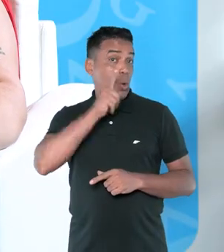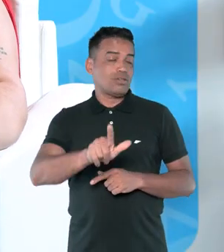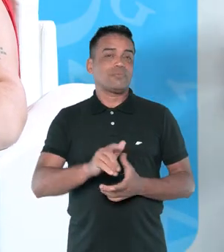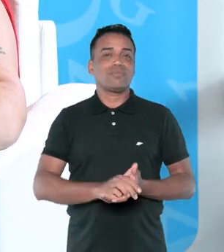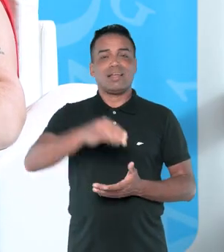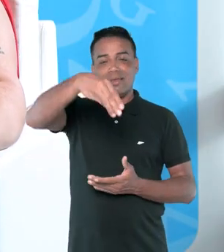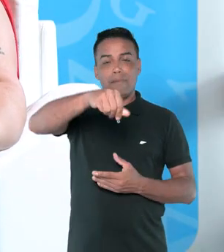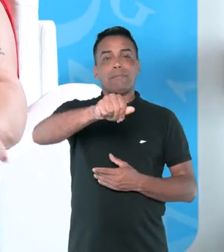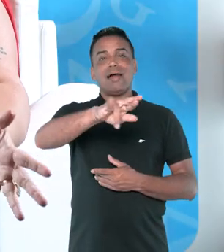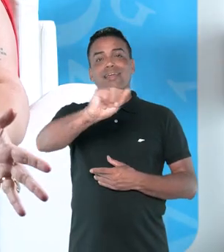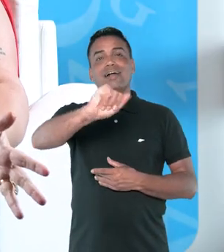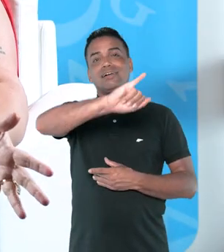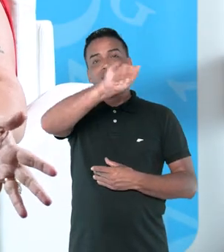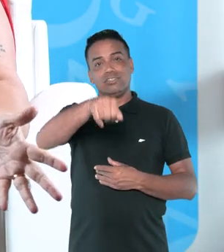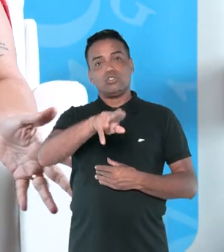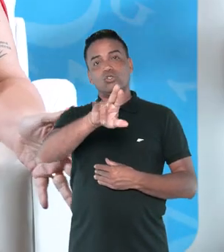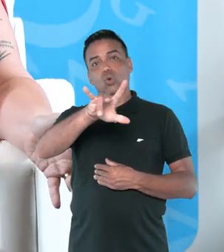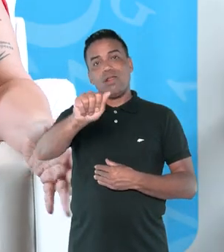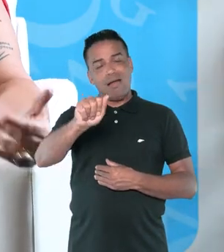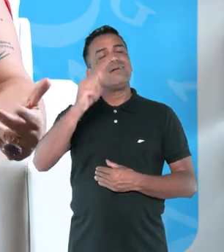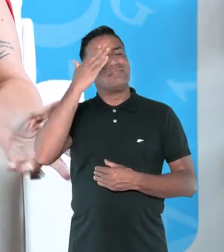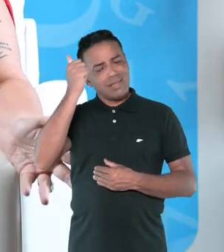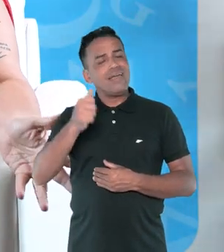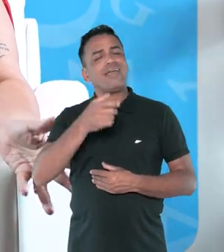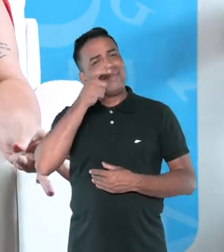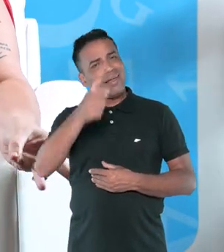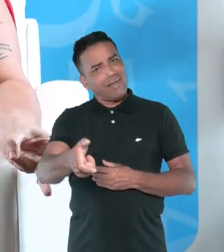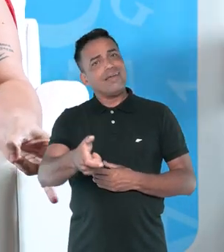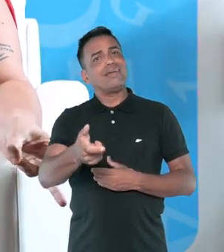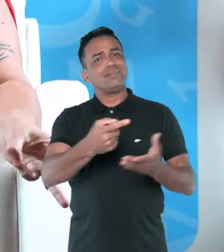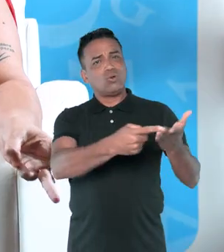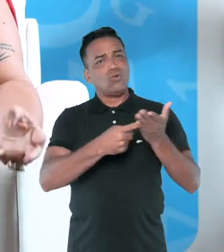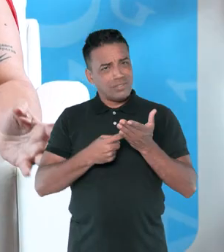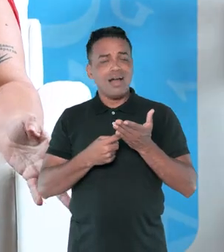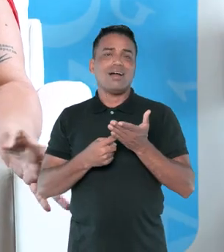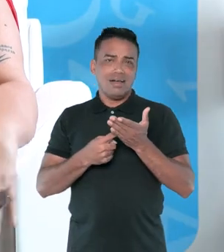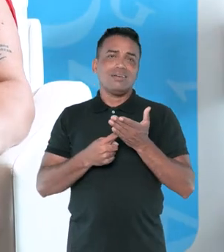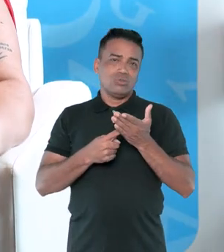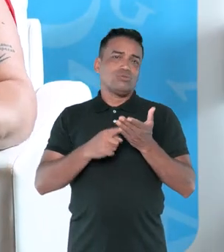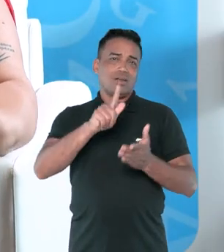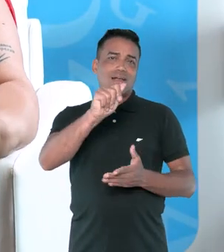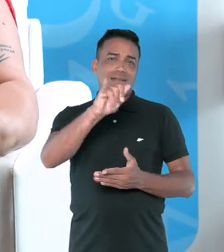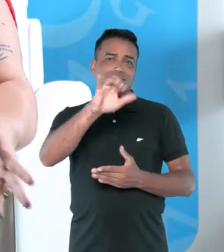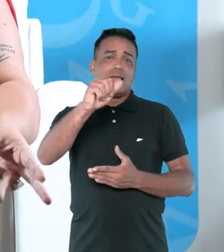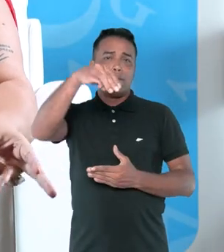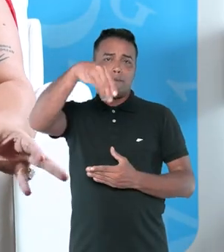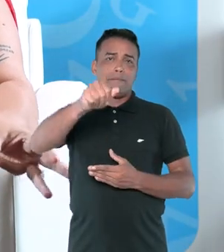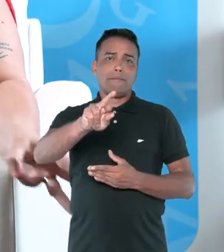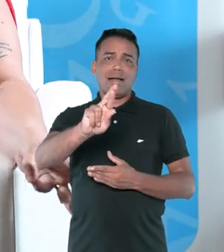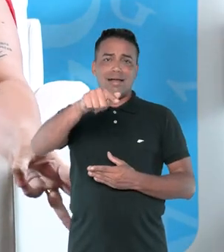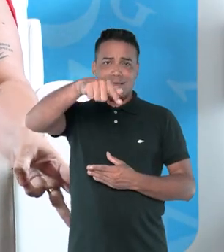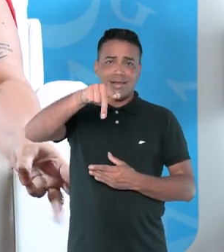Maria Júlia disse, olha, já sei do seu interesse, realmente é uma oficina para convidados do Garcia Marques, do Gabo, mas ele já mandou a